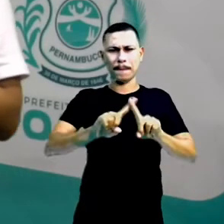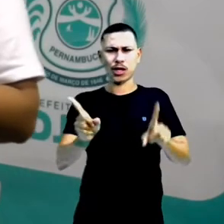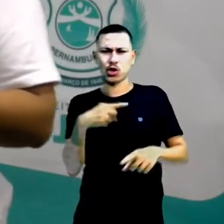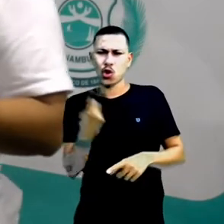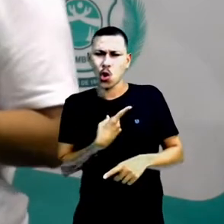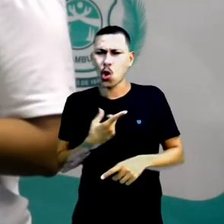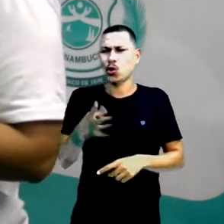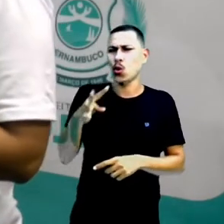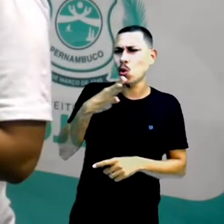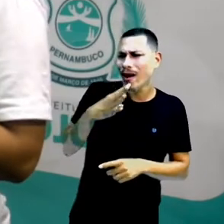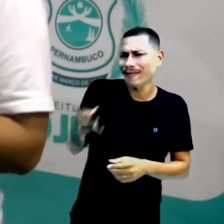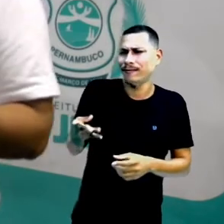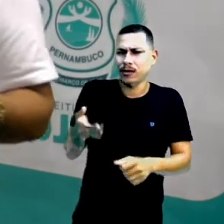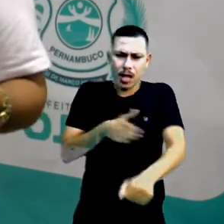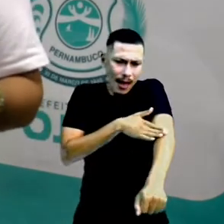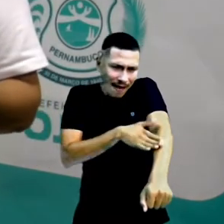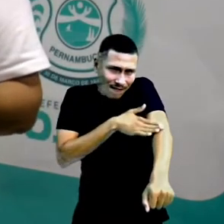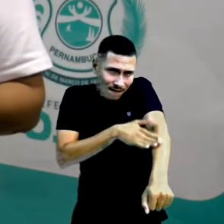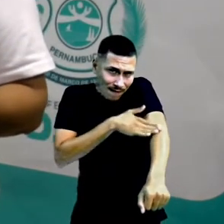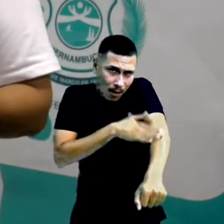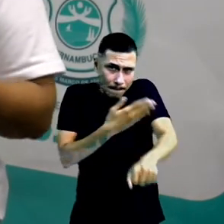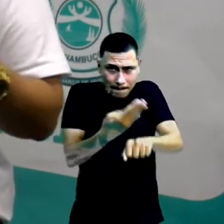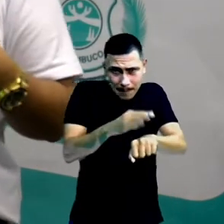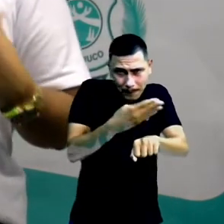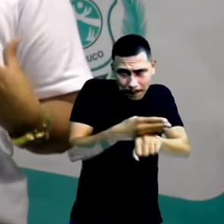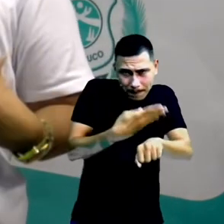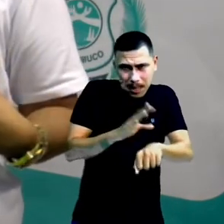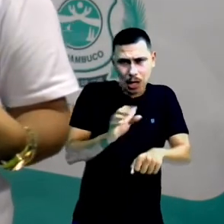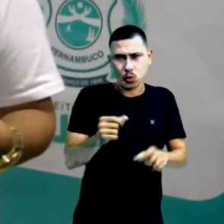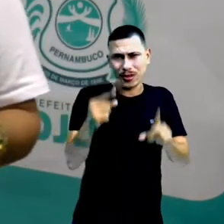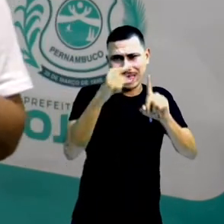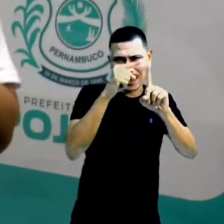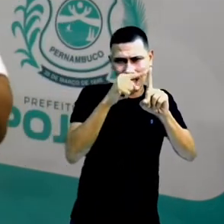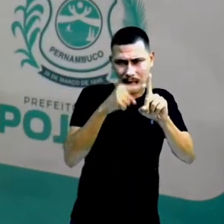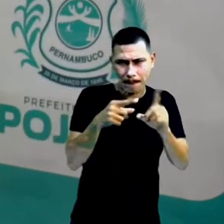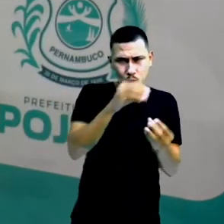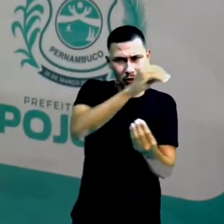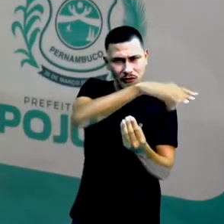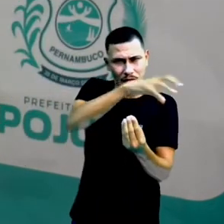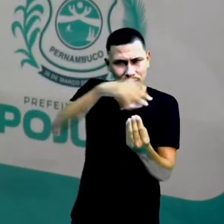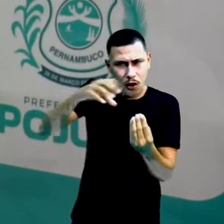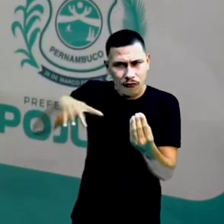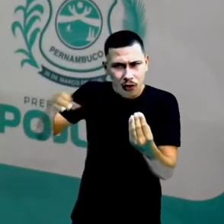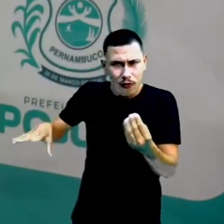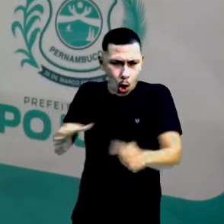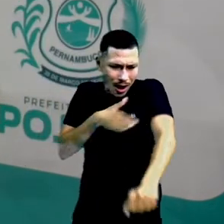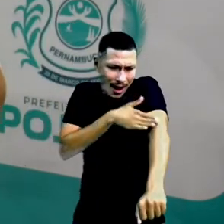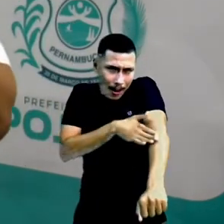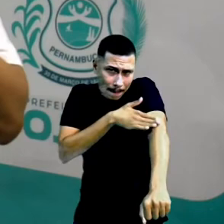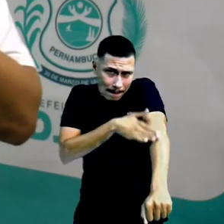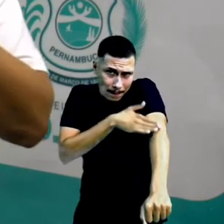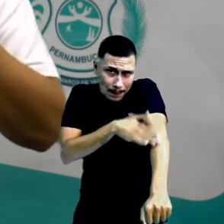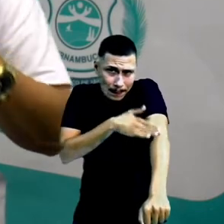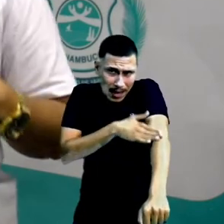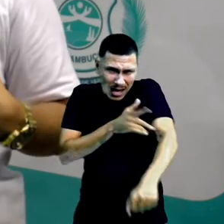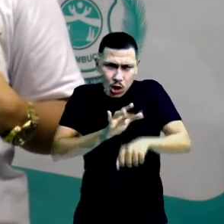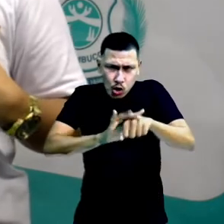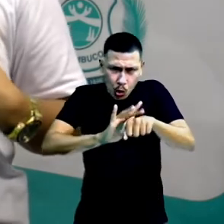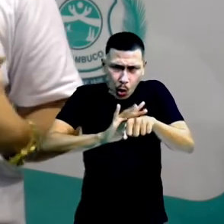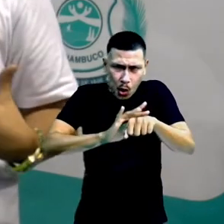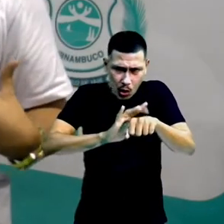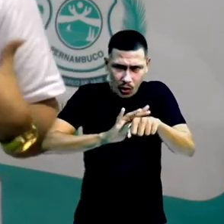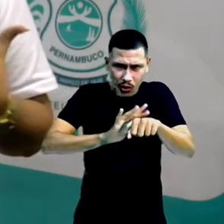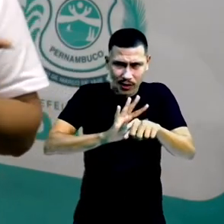macho comumente chamado de pano branco então são também tipos de fungos que atinge a pele a